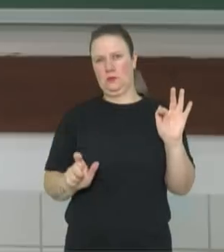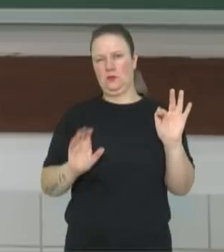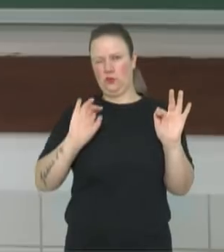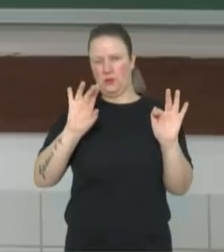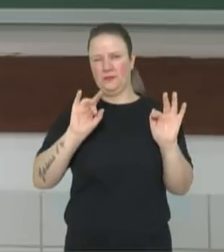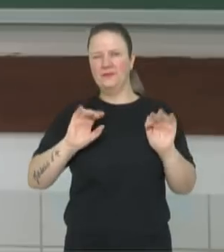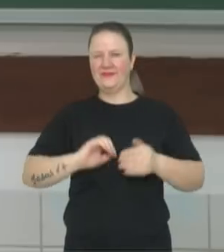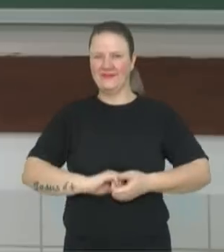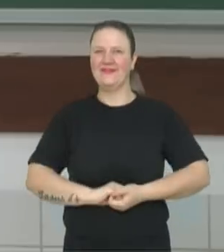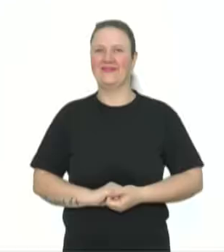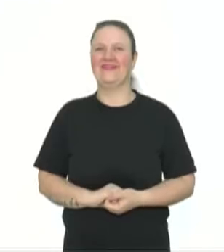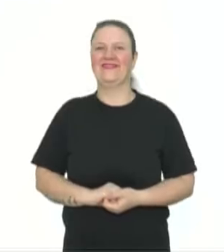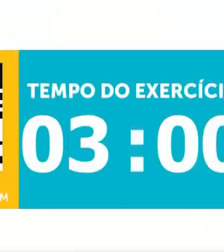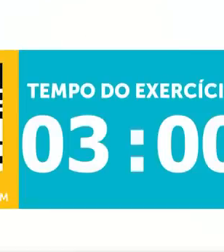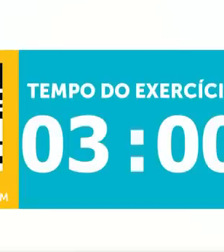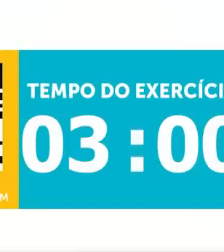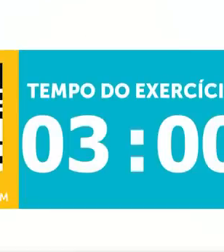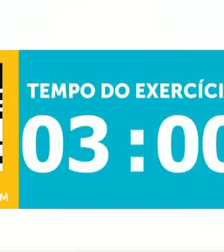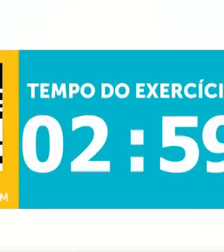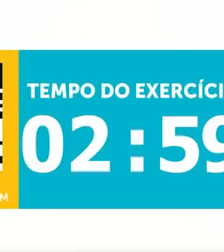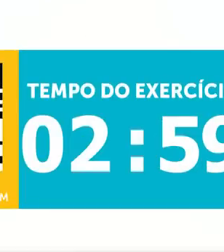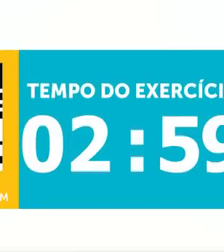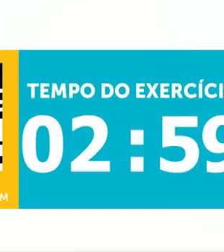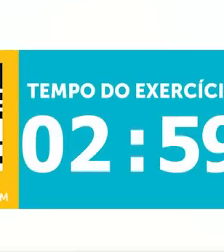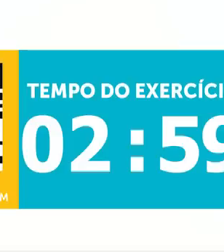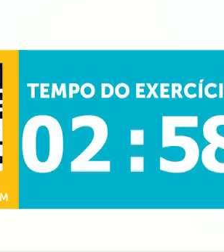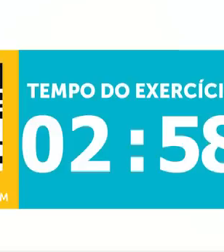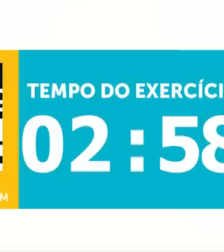poema, ok? Vamos lá?